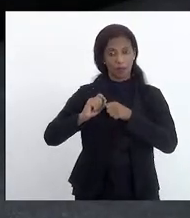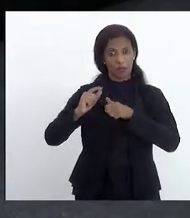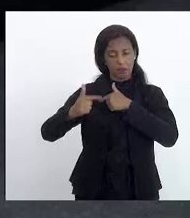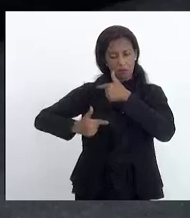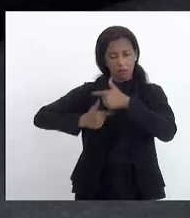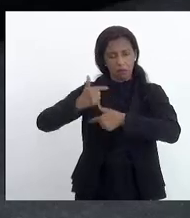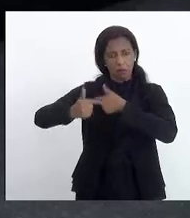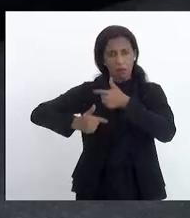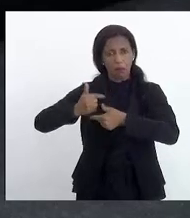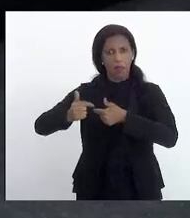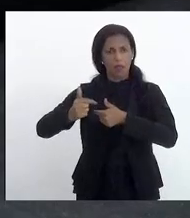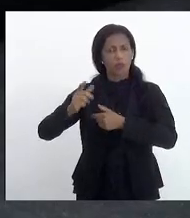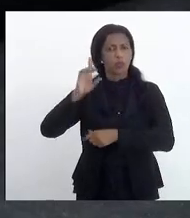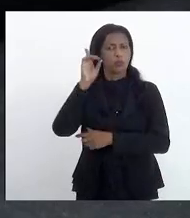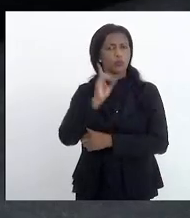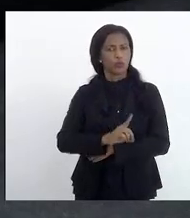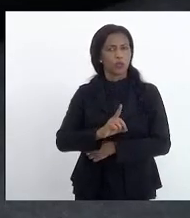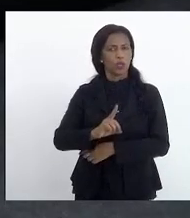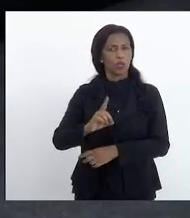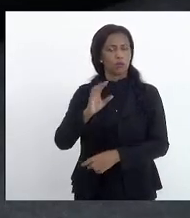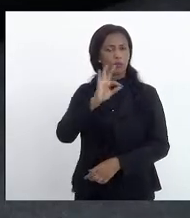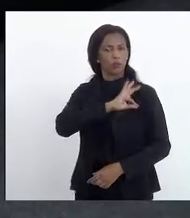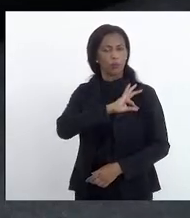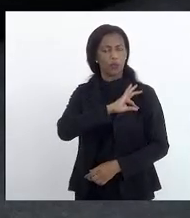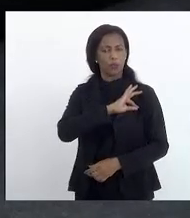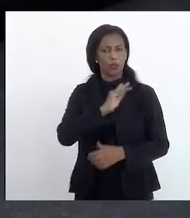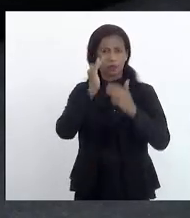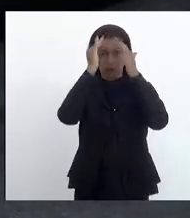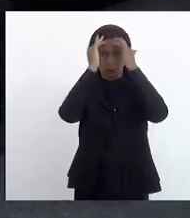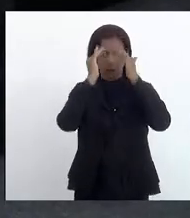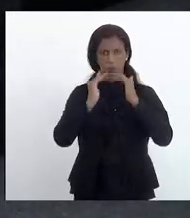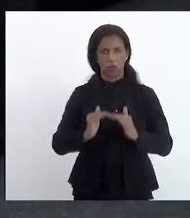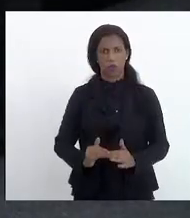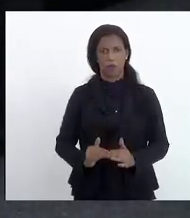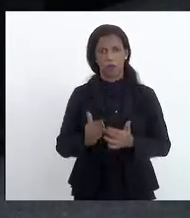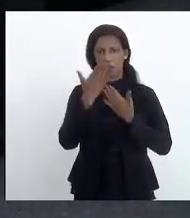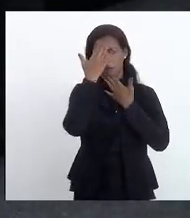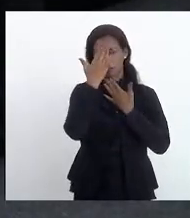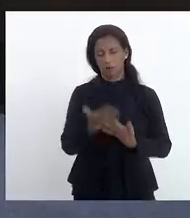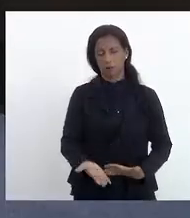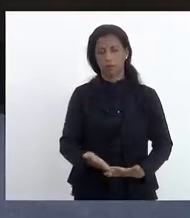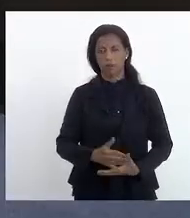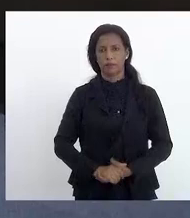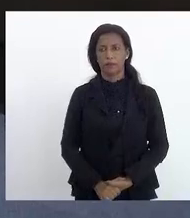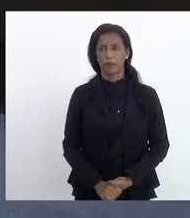direitos dos servidores da Polícia Civil sejam respeitados. Muito obrigada.